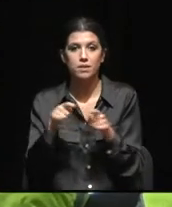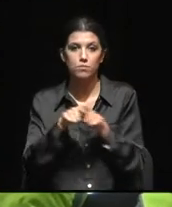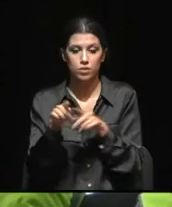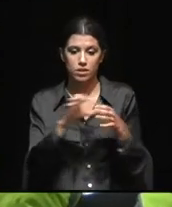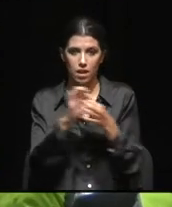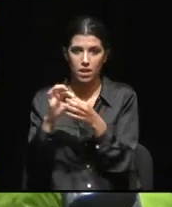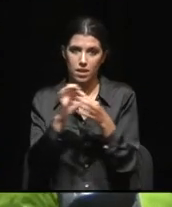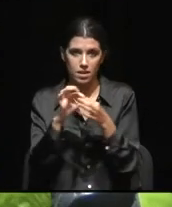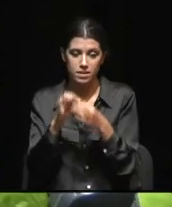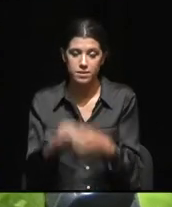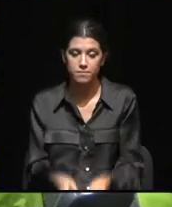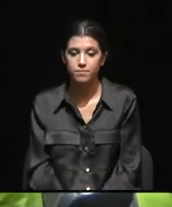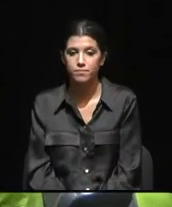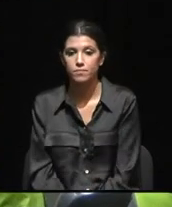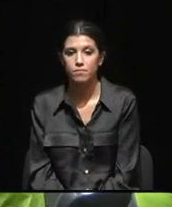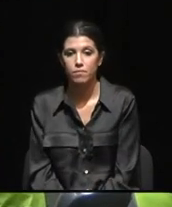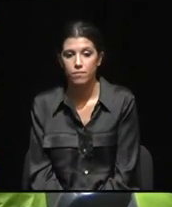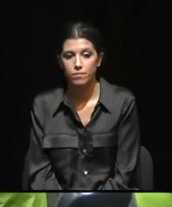aliança